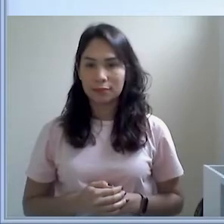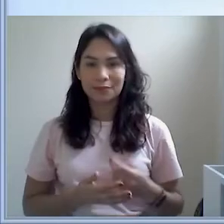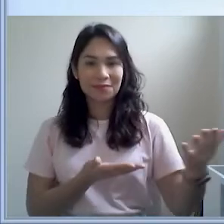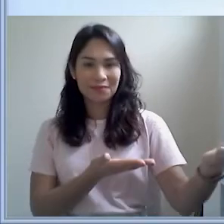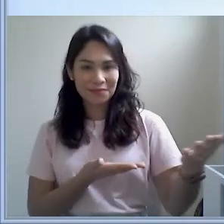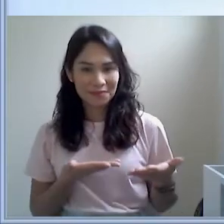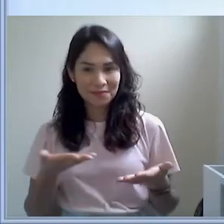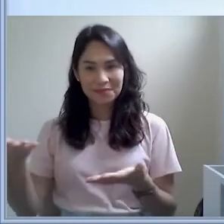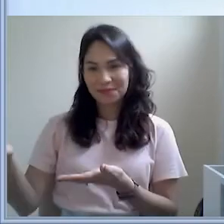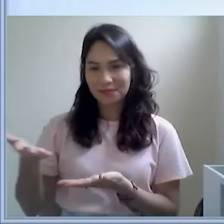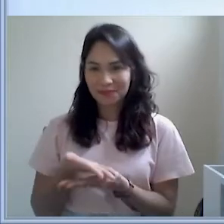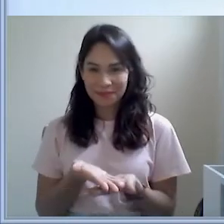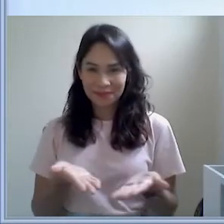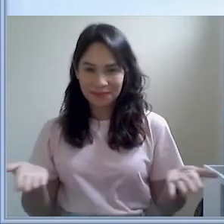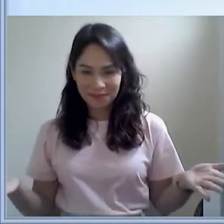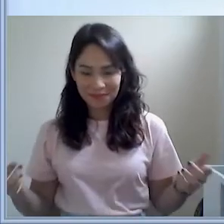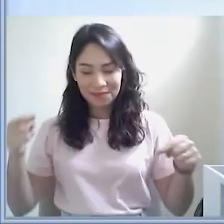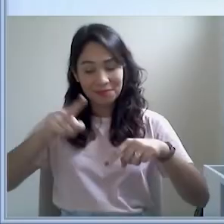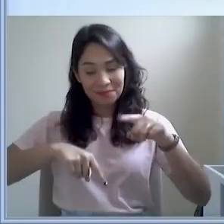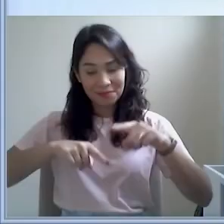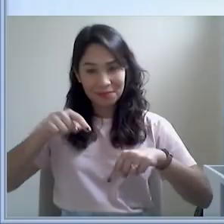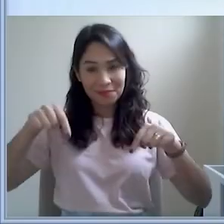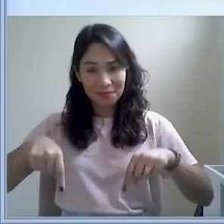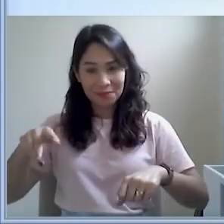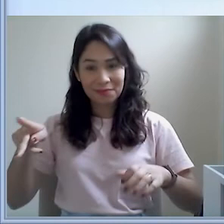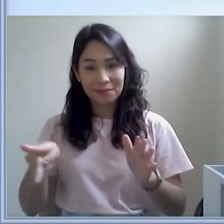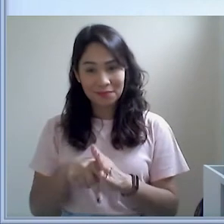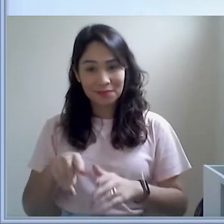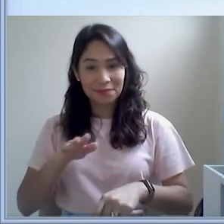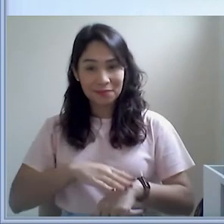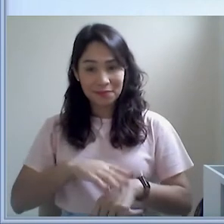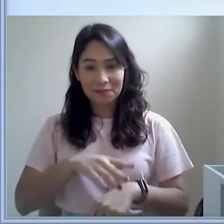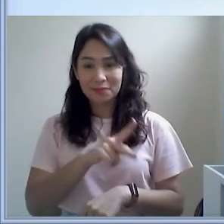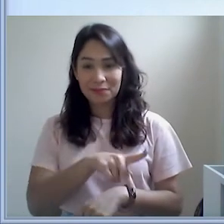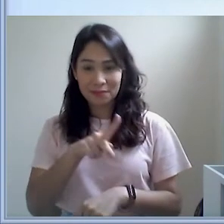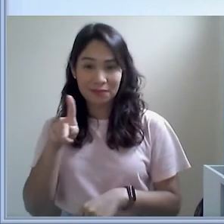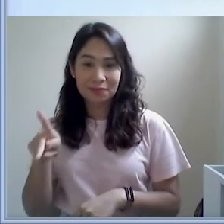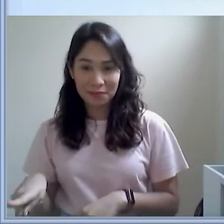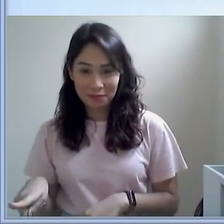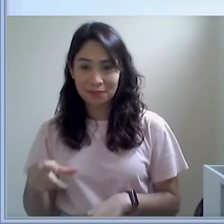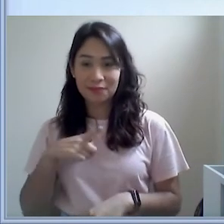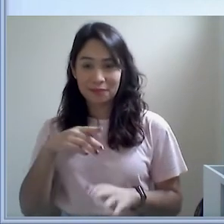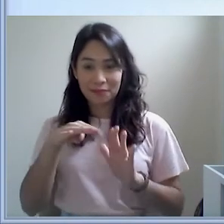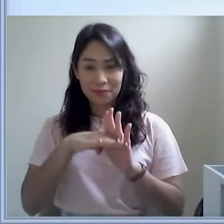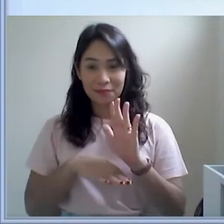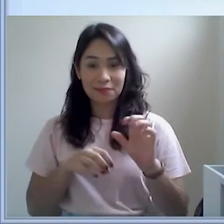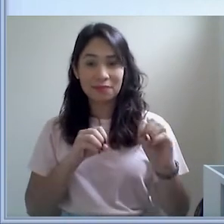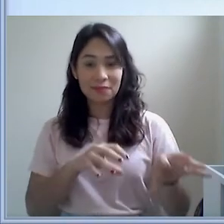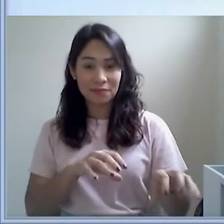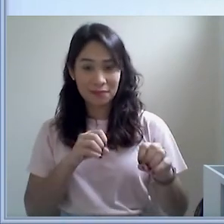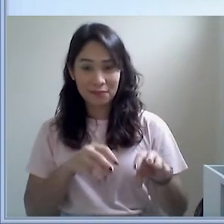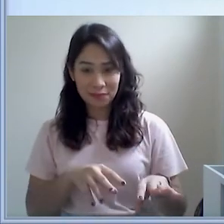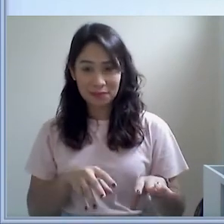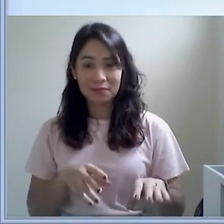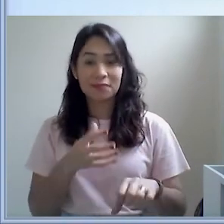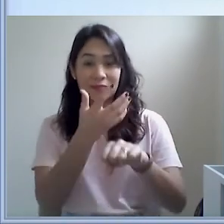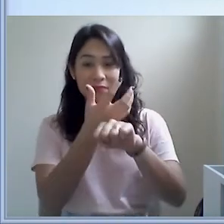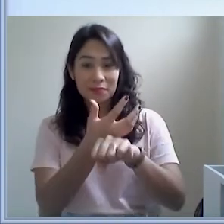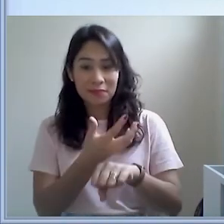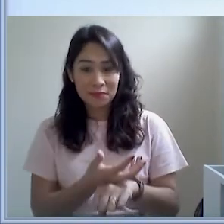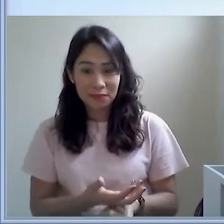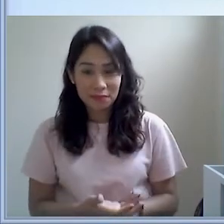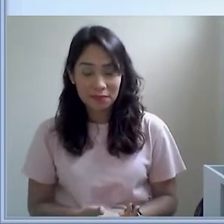Sejam todos bem-vindos. Esta é uma obra produzida pelo docente e integra os planos de ensino das disciplinas ofertadas